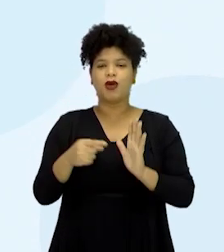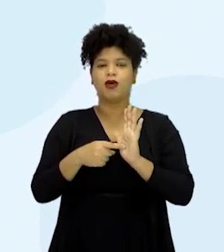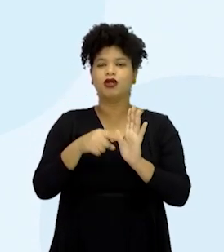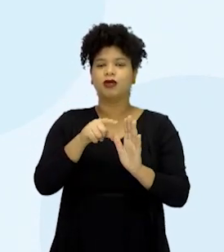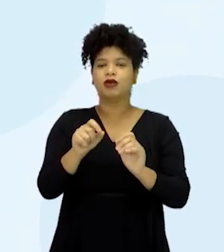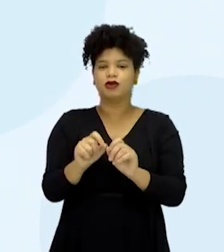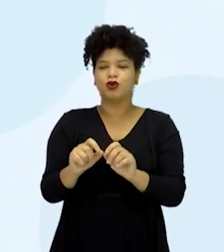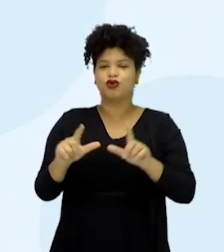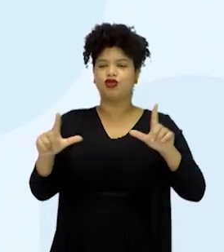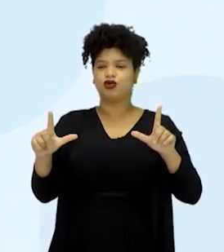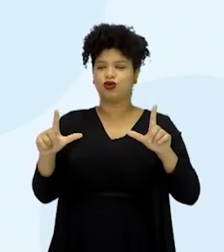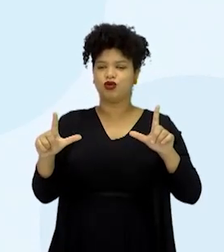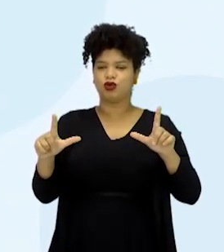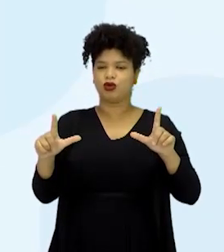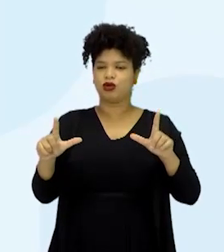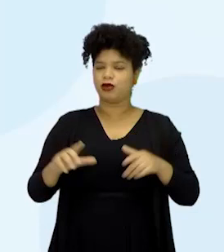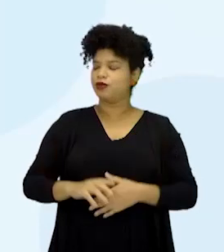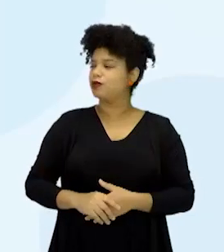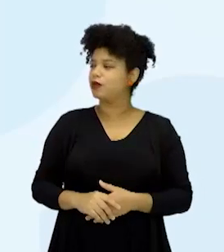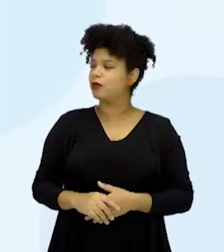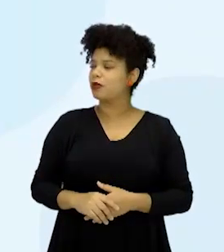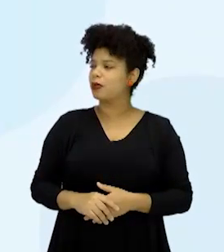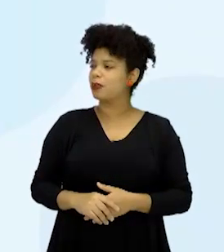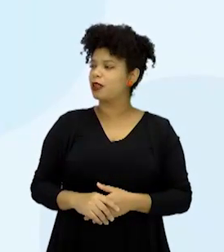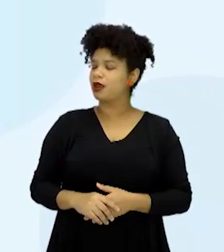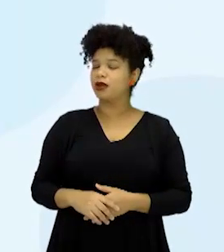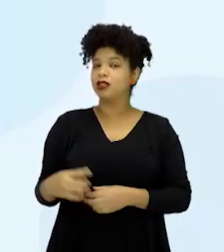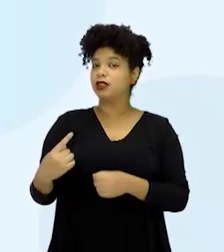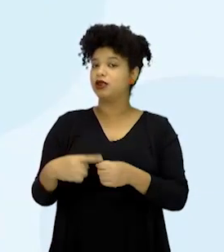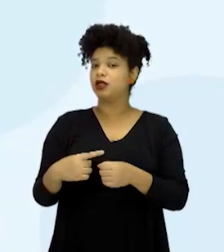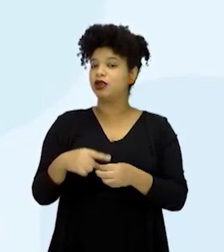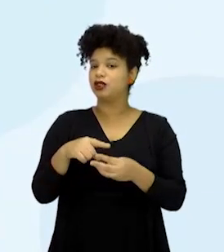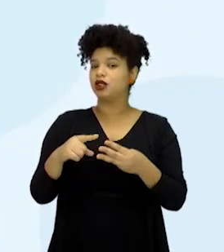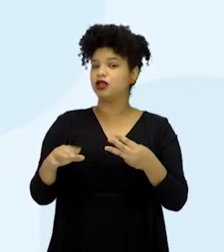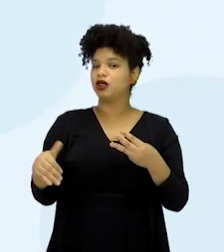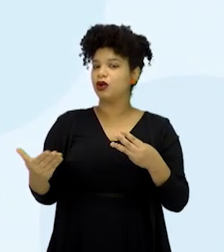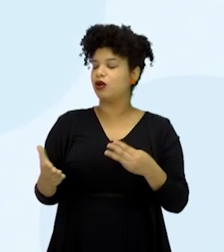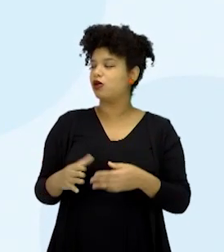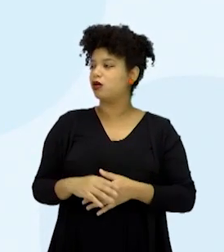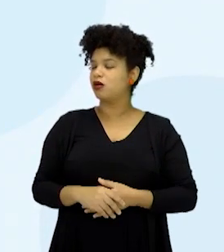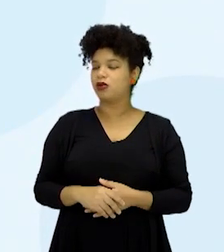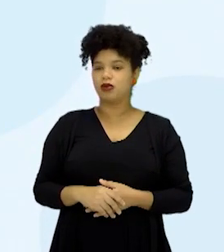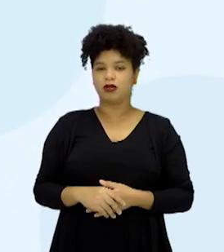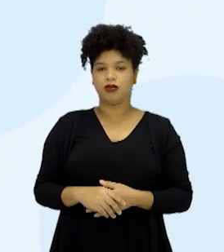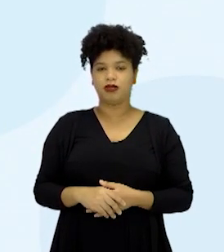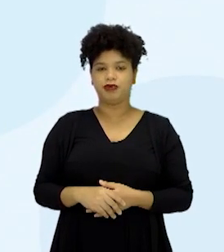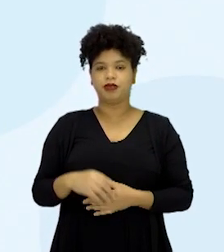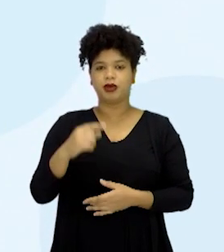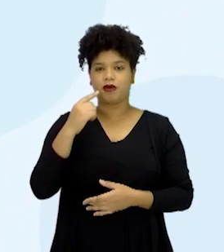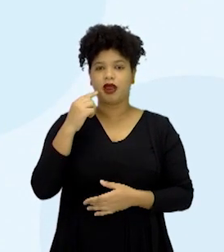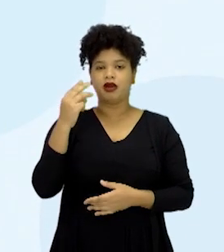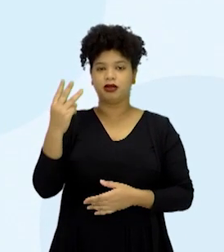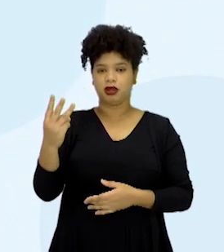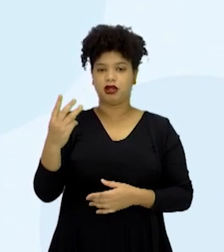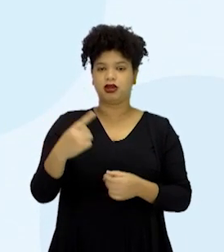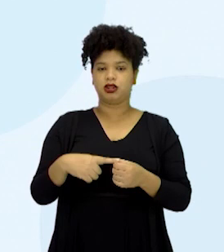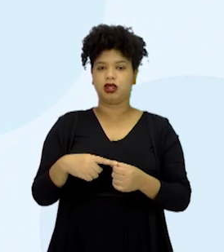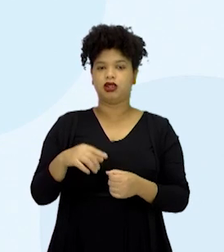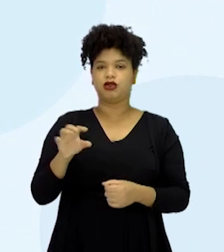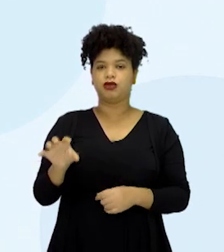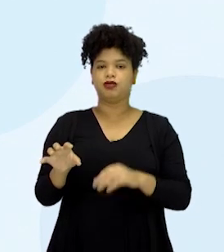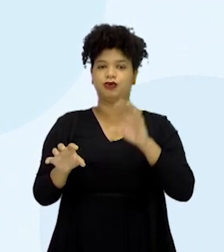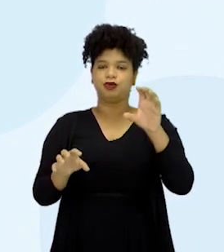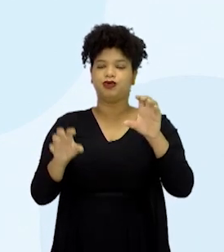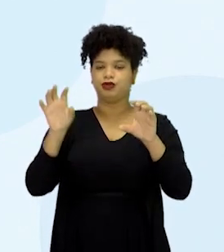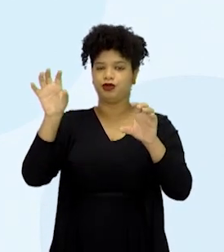vocês localizarem as nossas cidades. Vai aparecer aí para vocês em zoom e circuladinho. As três cidades. Olha